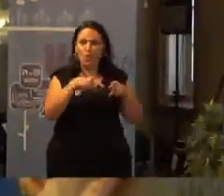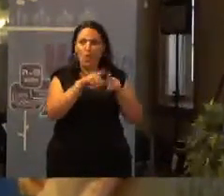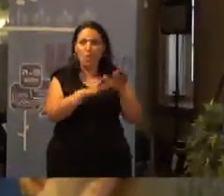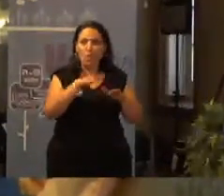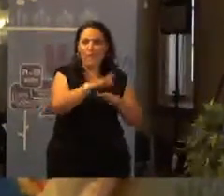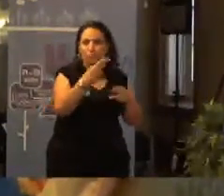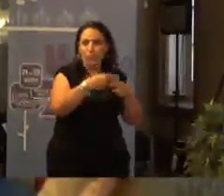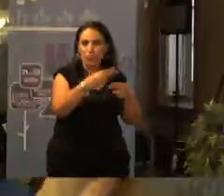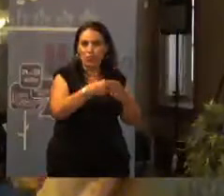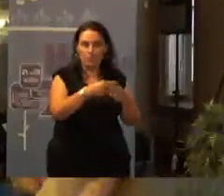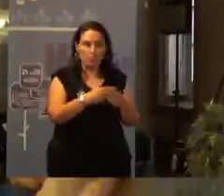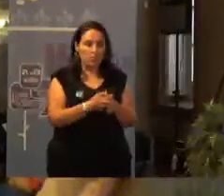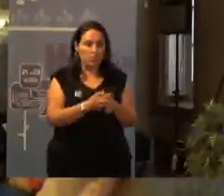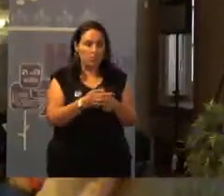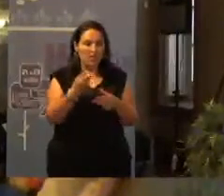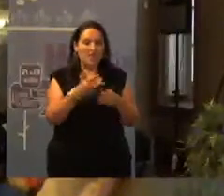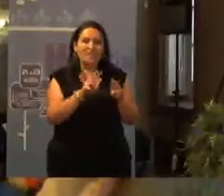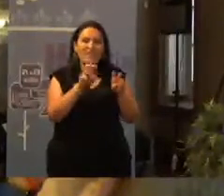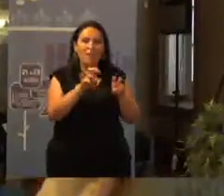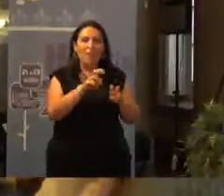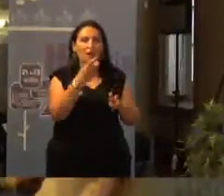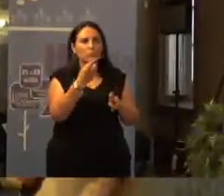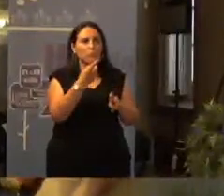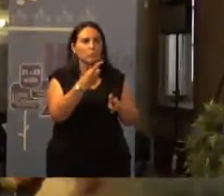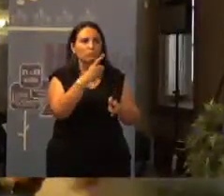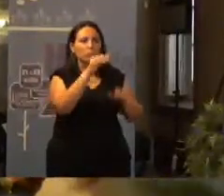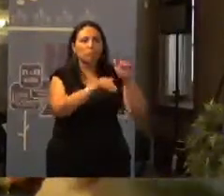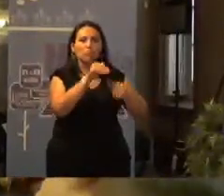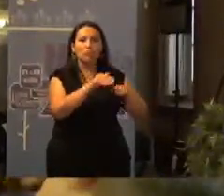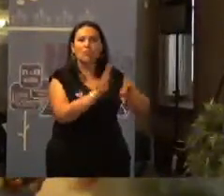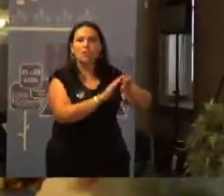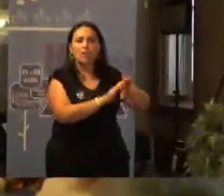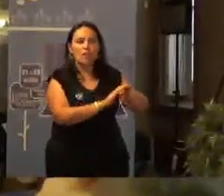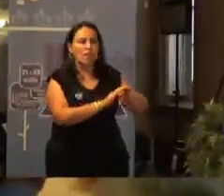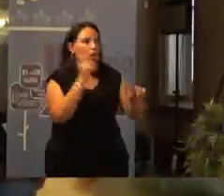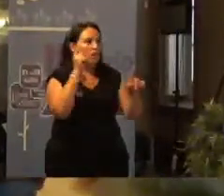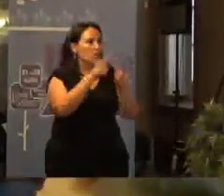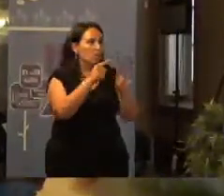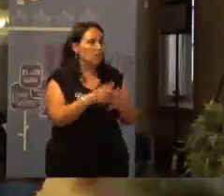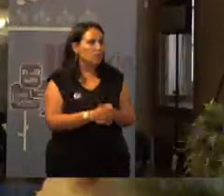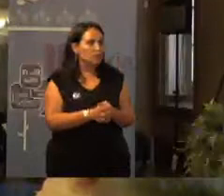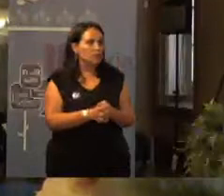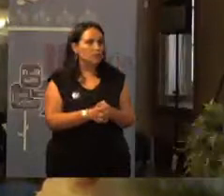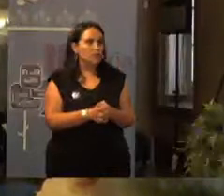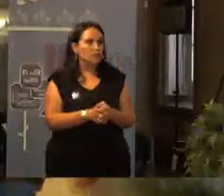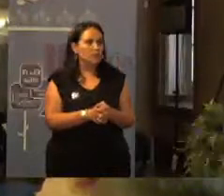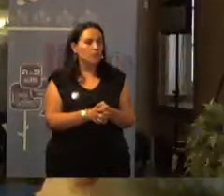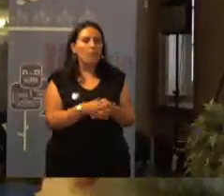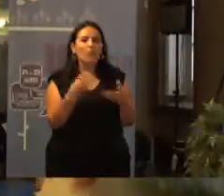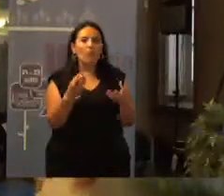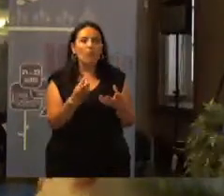fronteiras que significa Alternativa Galega de Esquerdas, de acabar co dogma